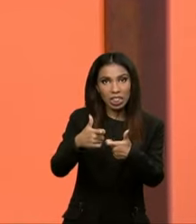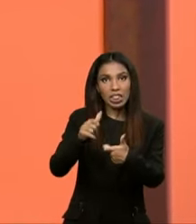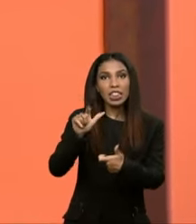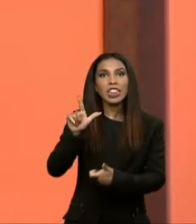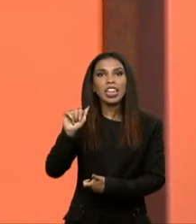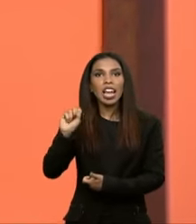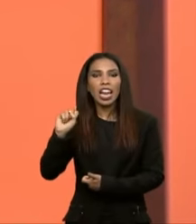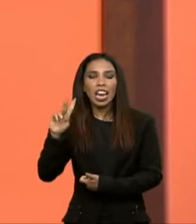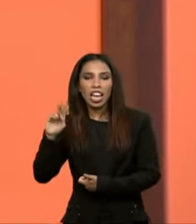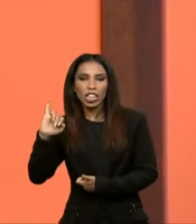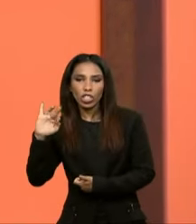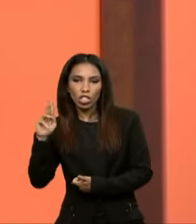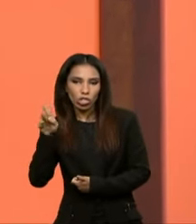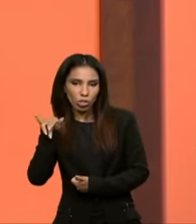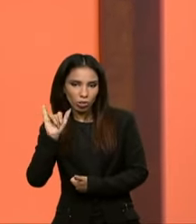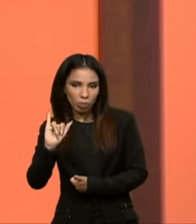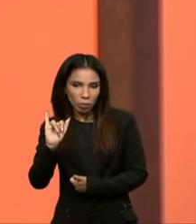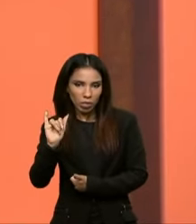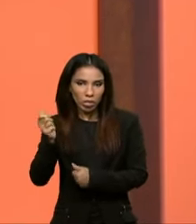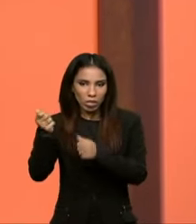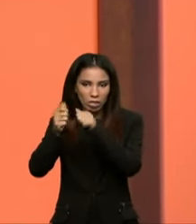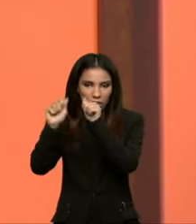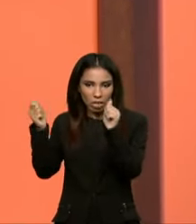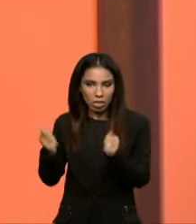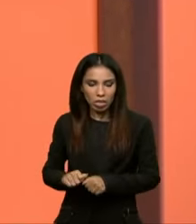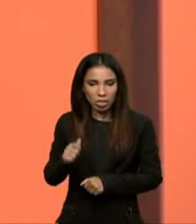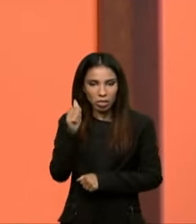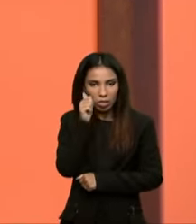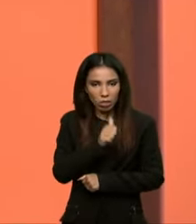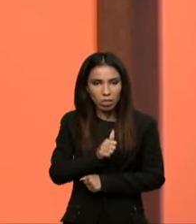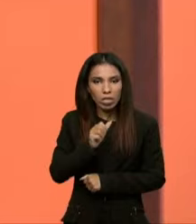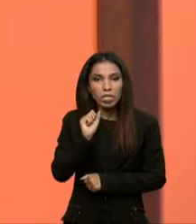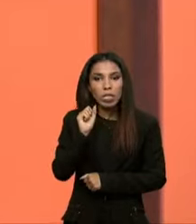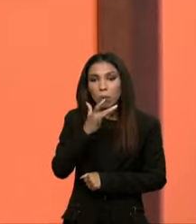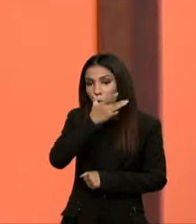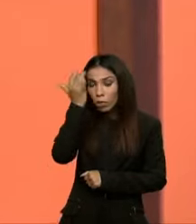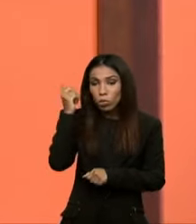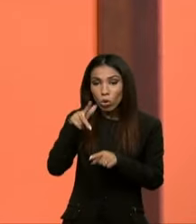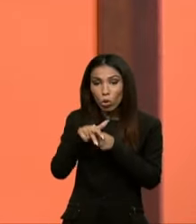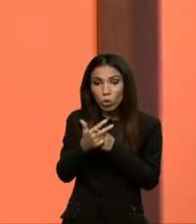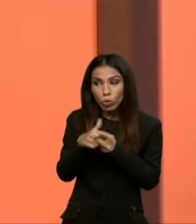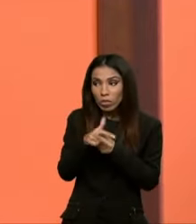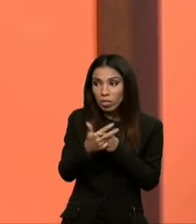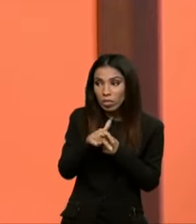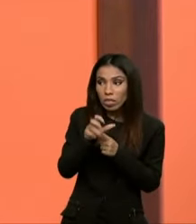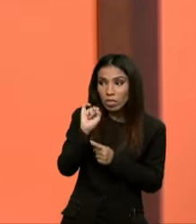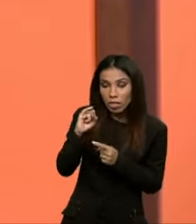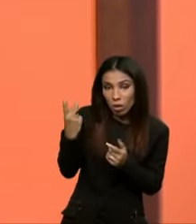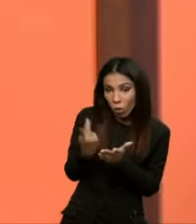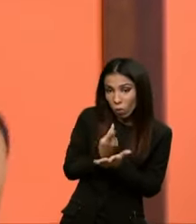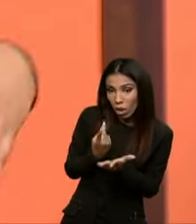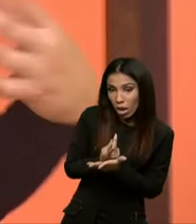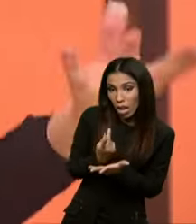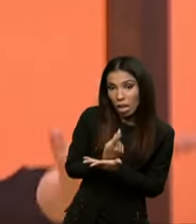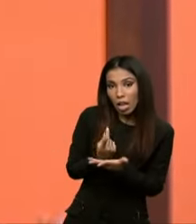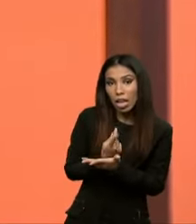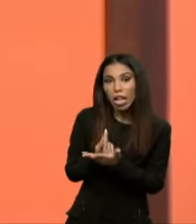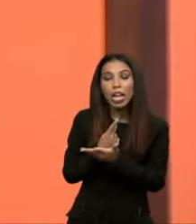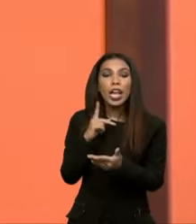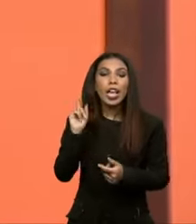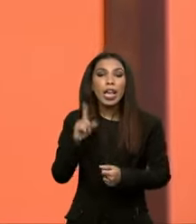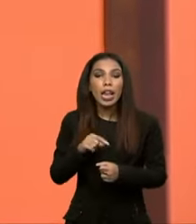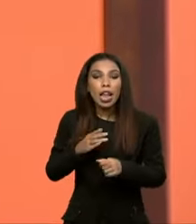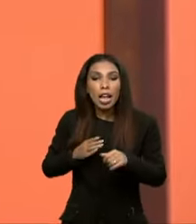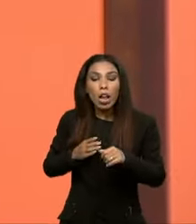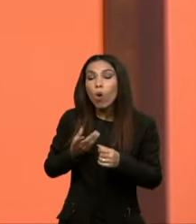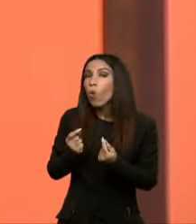uh-huh. Deusa mulher. E se alguém me corrija se eu tiver errado o nome, mas ela entra para resolver a